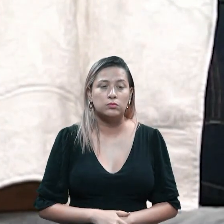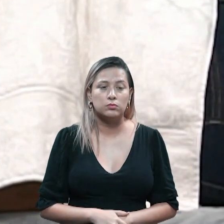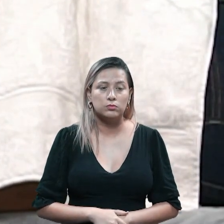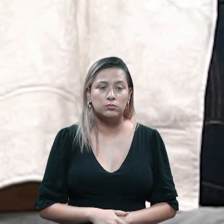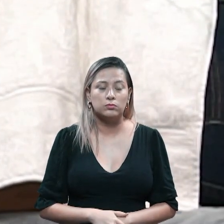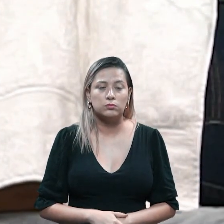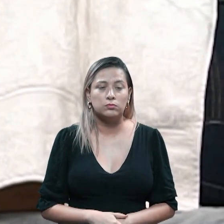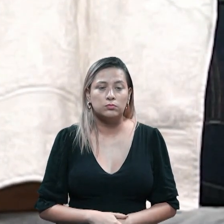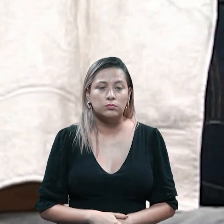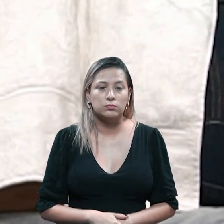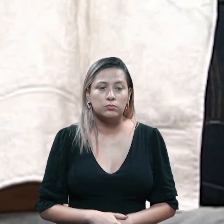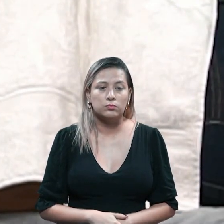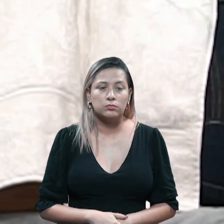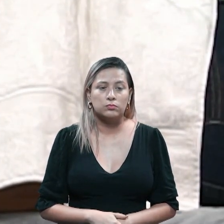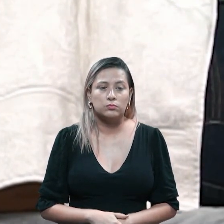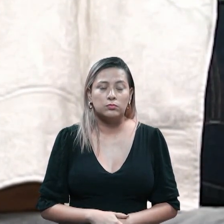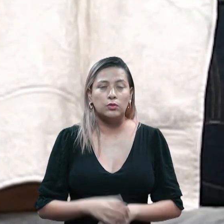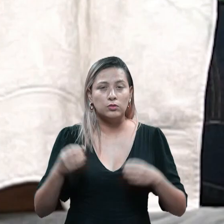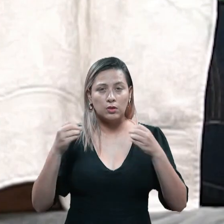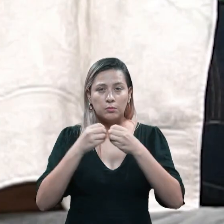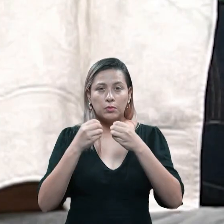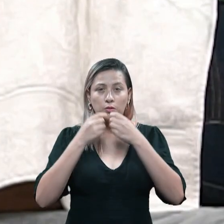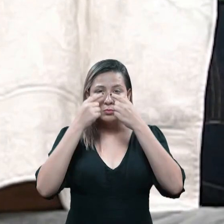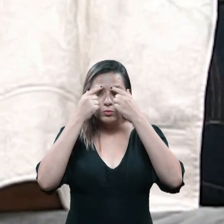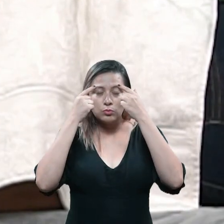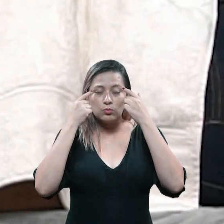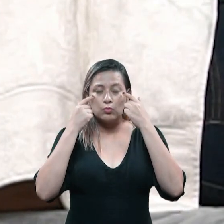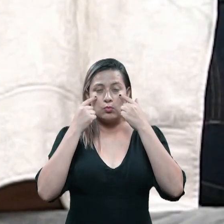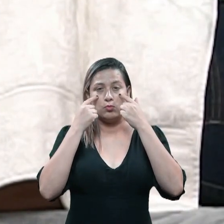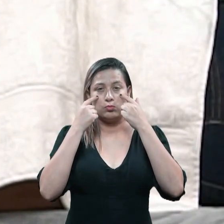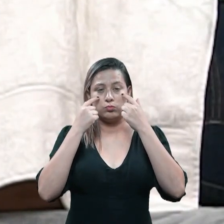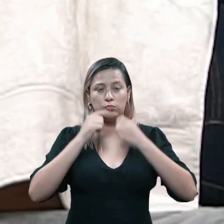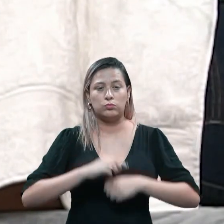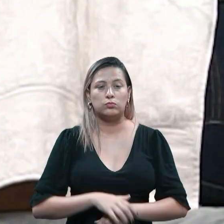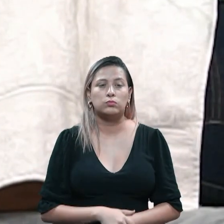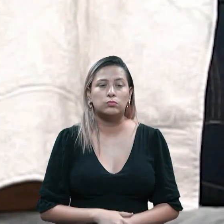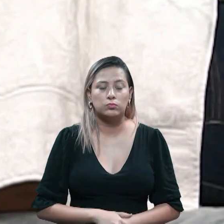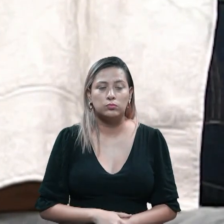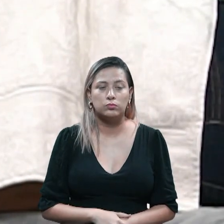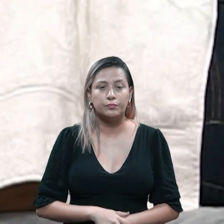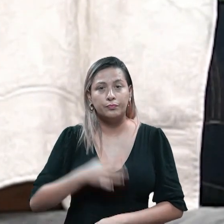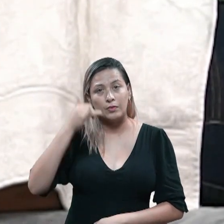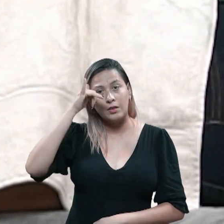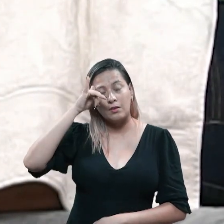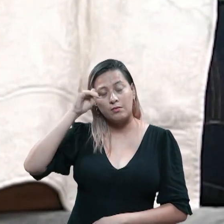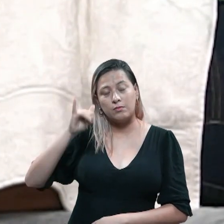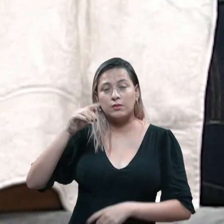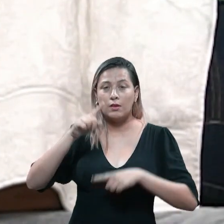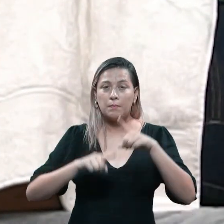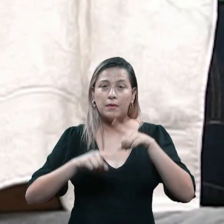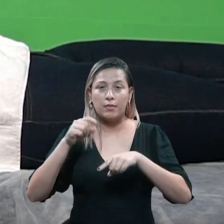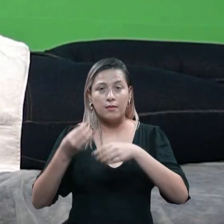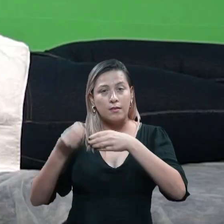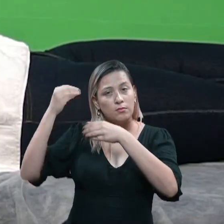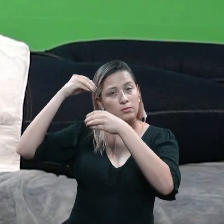canal lacrimal, o dedinho levanta, não deixa o produto ir para o canal lacrimal,